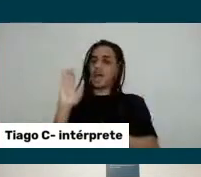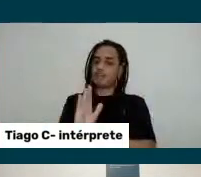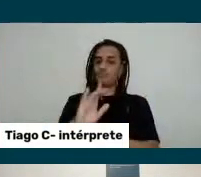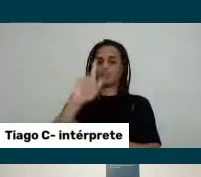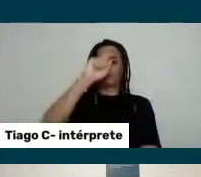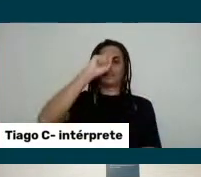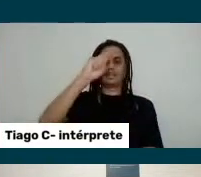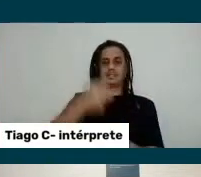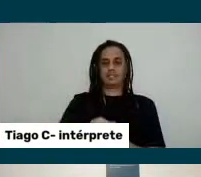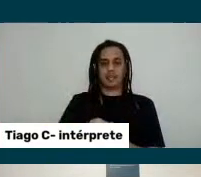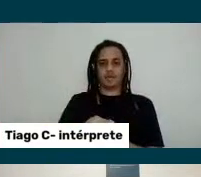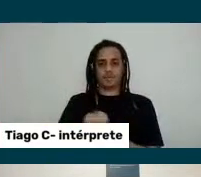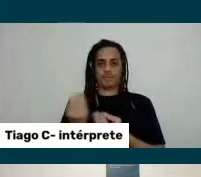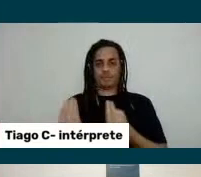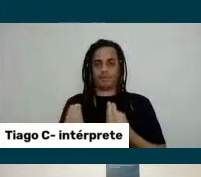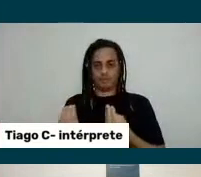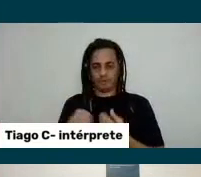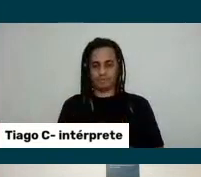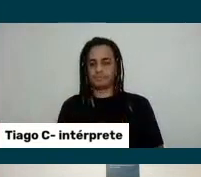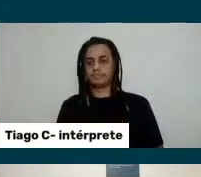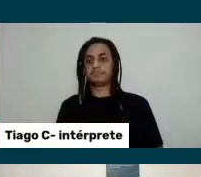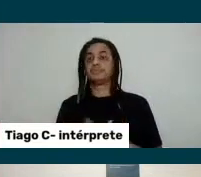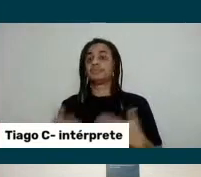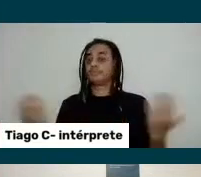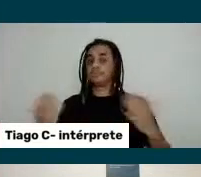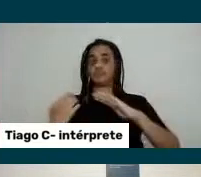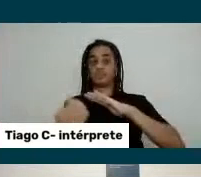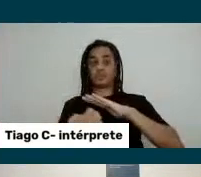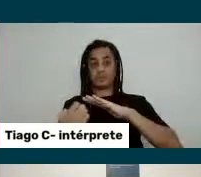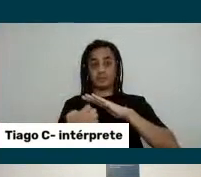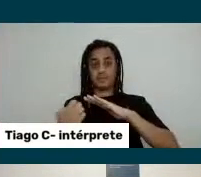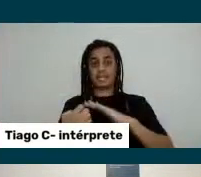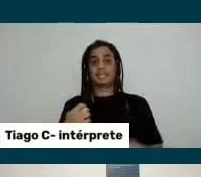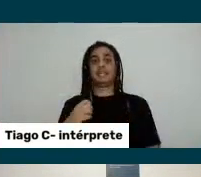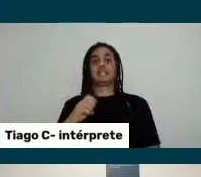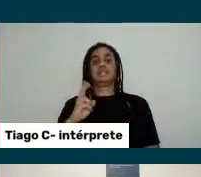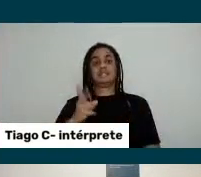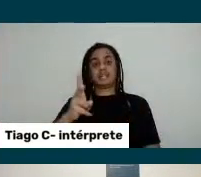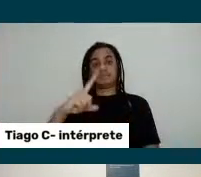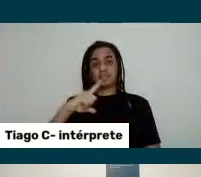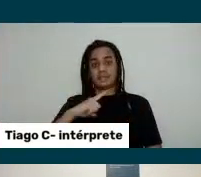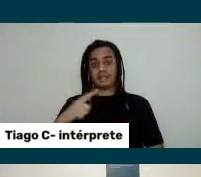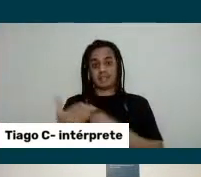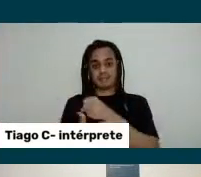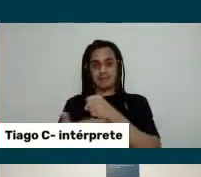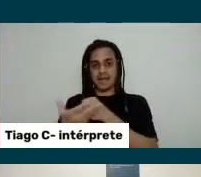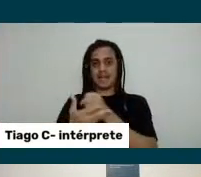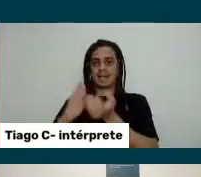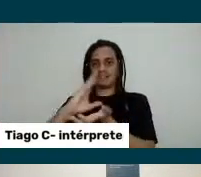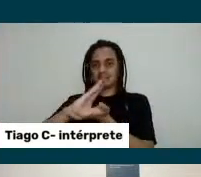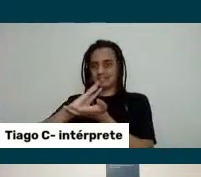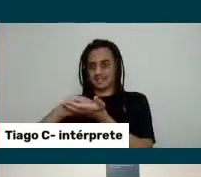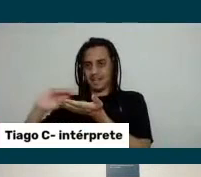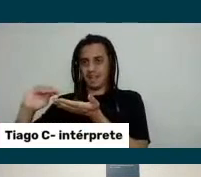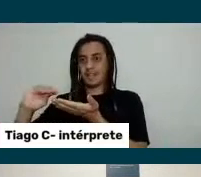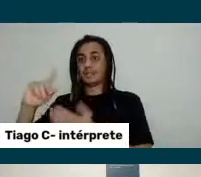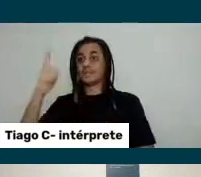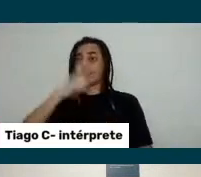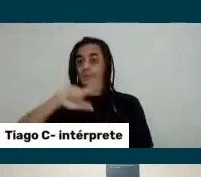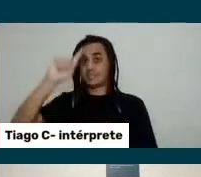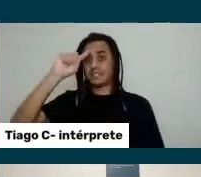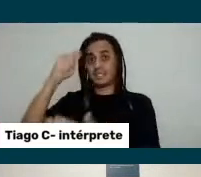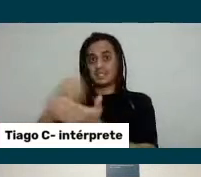decisão. Então, em uma empresa que vai se pautar em dados para tomar decisão, é